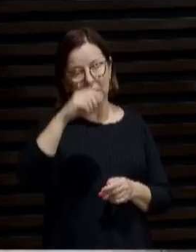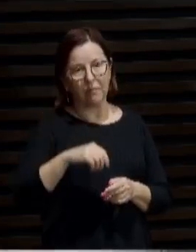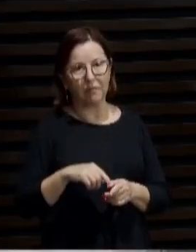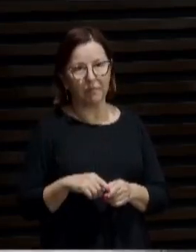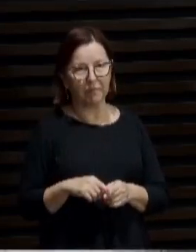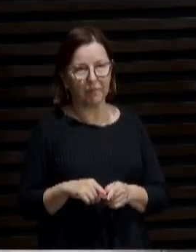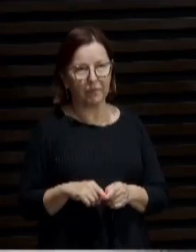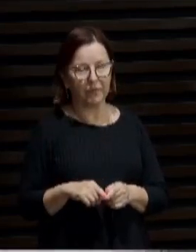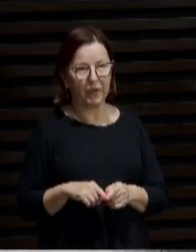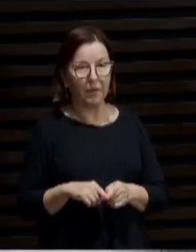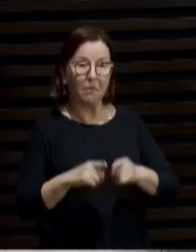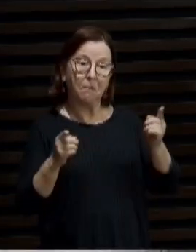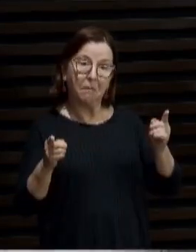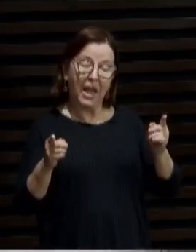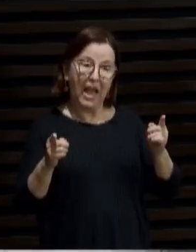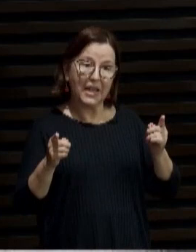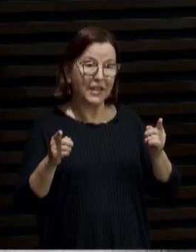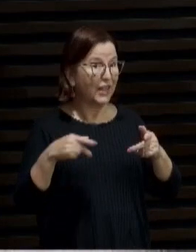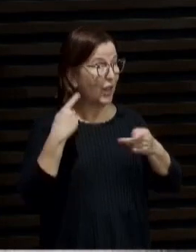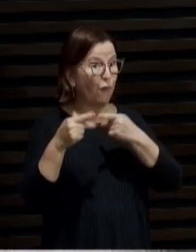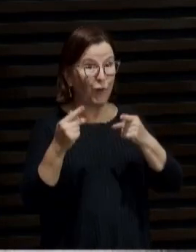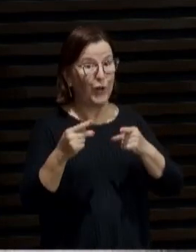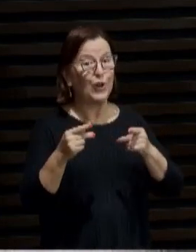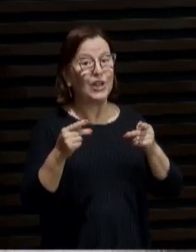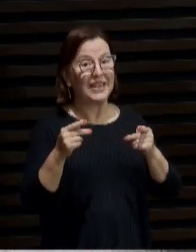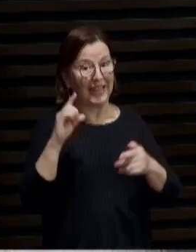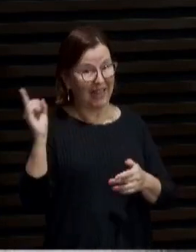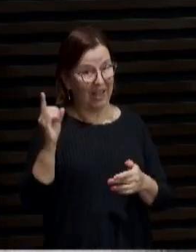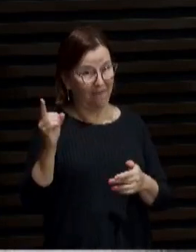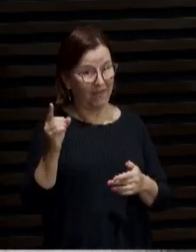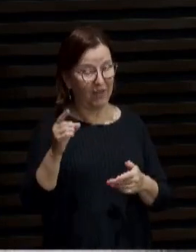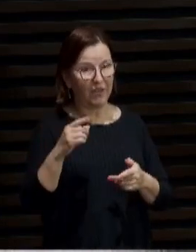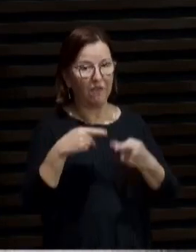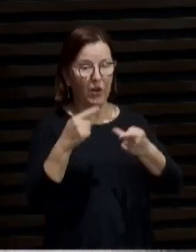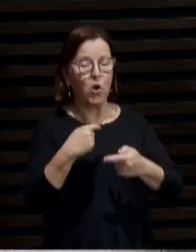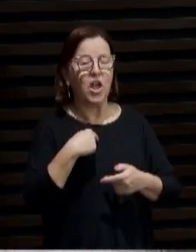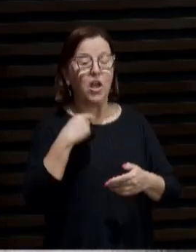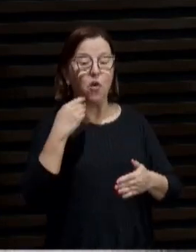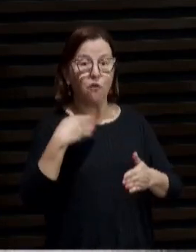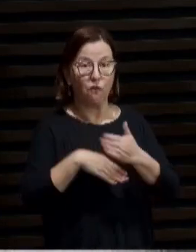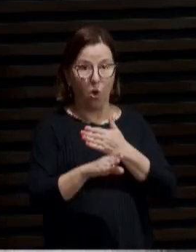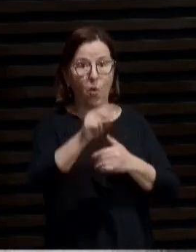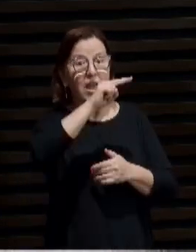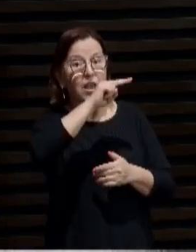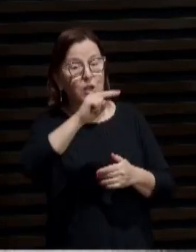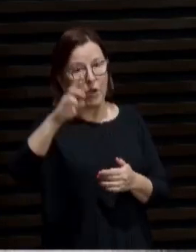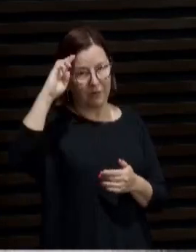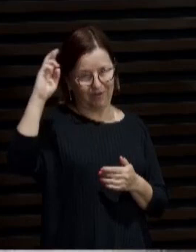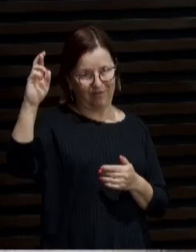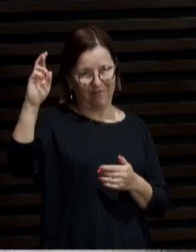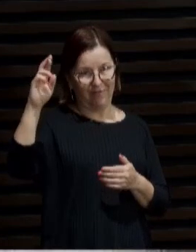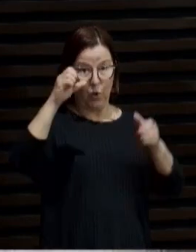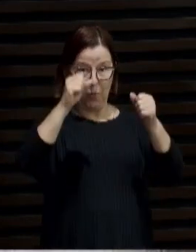assim, eu vou em nome do Senhor. Que aquele poder não estava nele, estava em